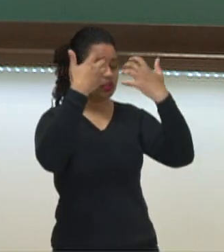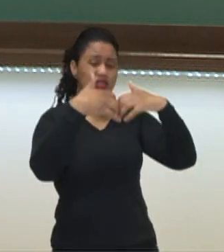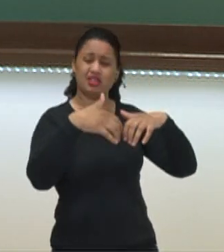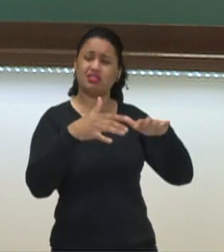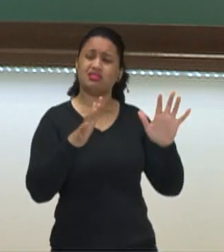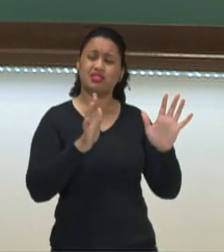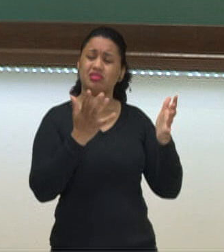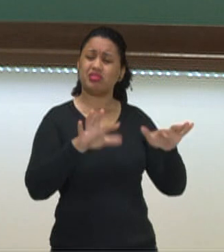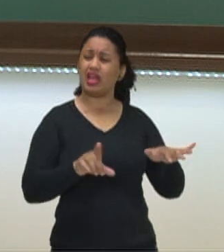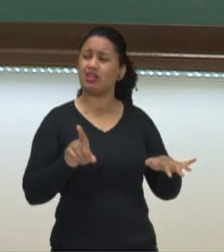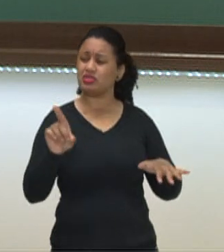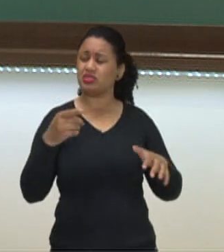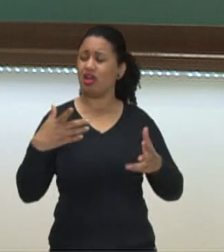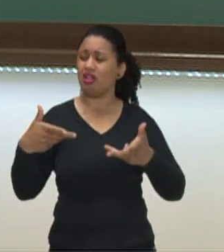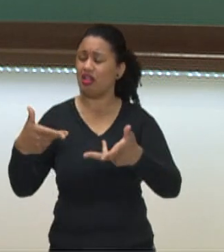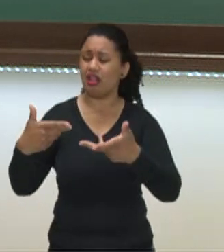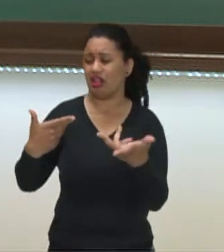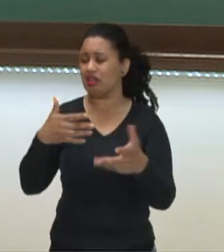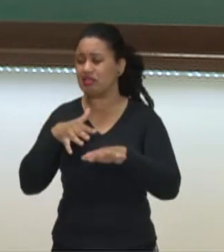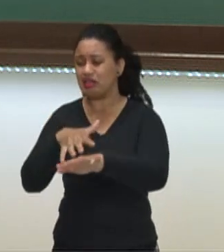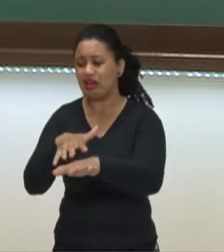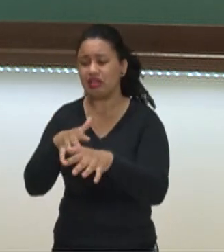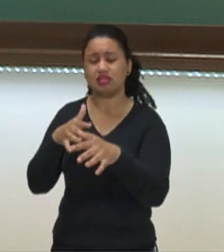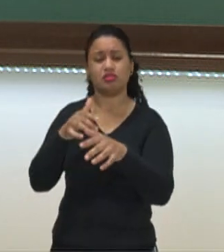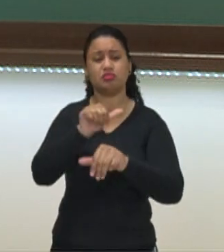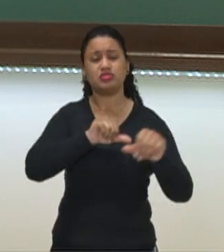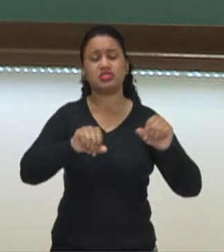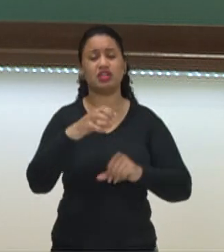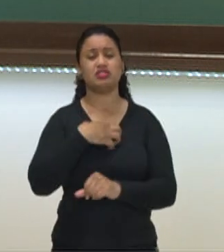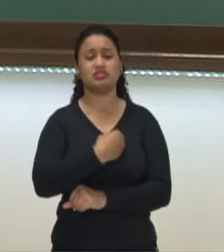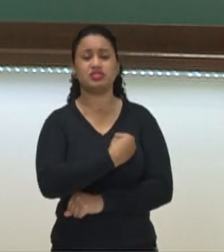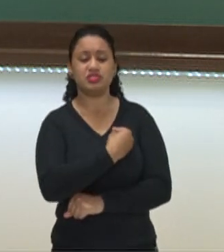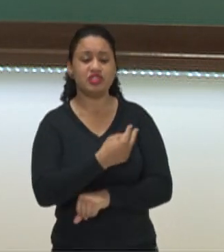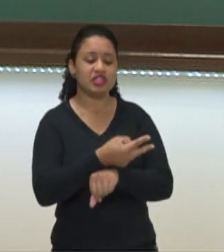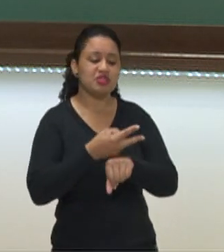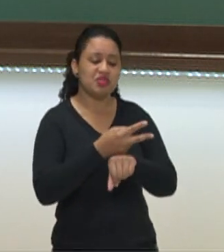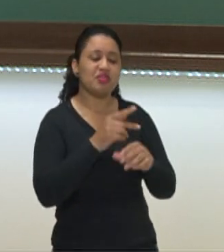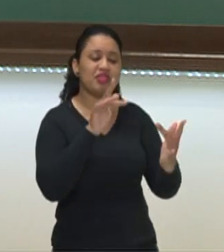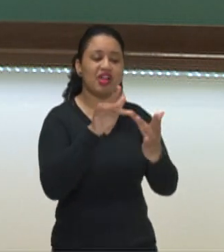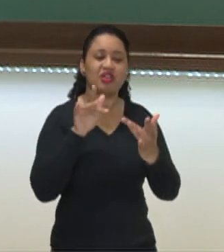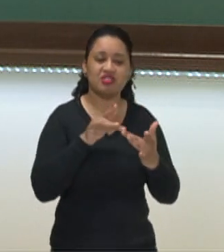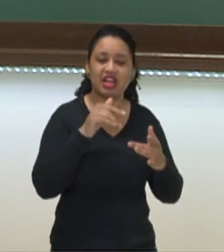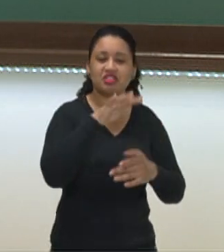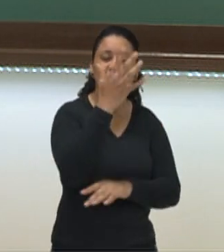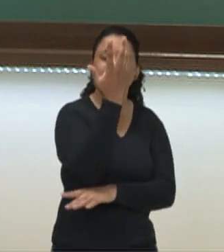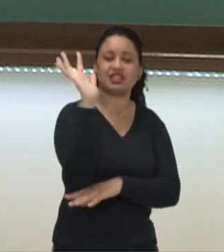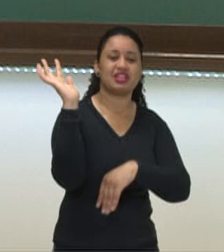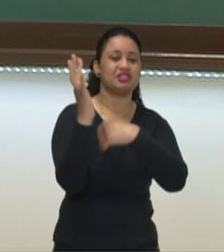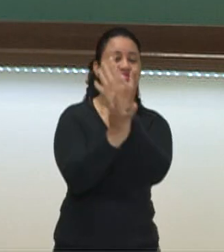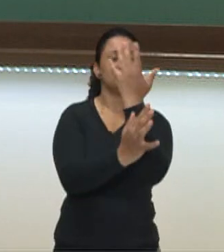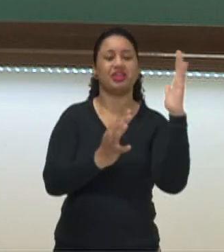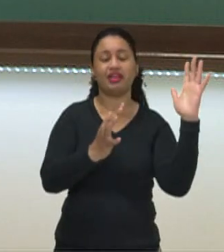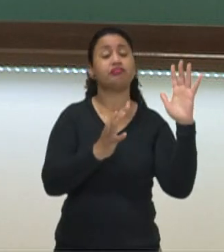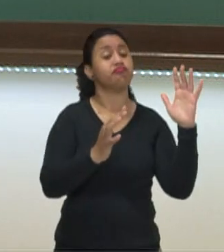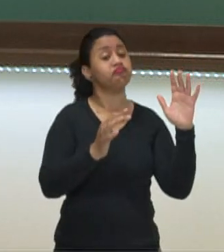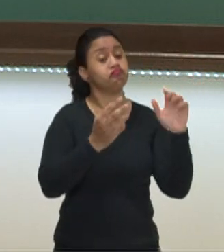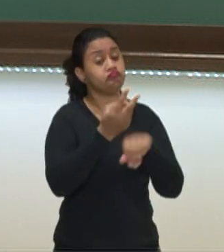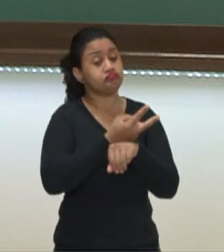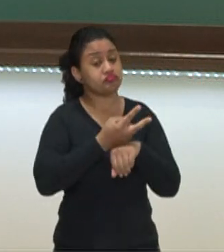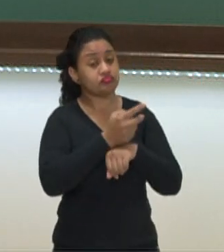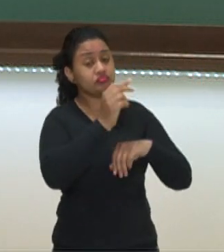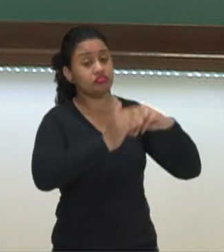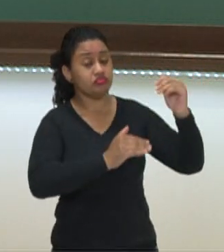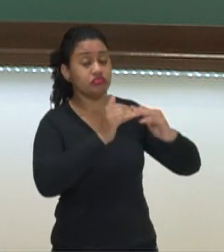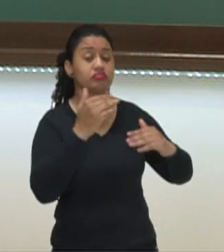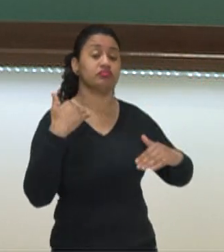que elas querem mudar esse estilo de vida, buscar um contato maior com a natureza, e a busca dessas